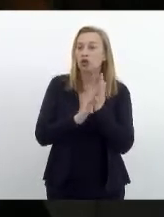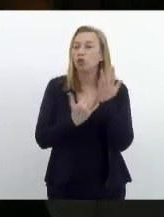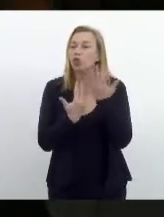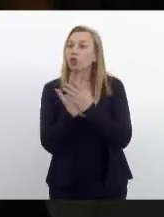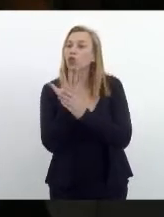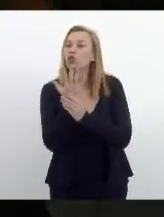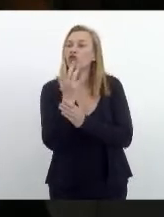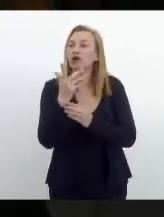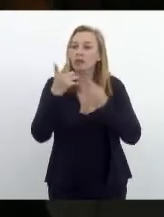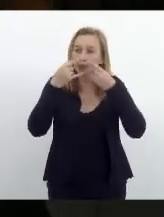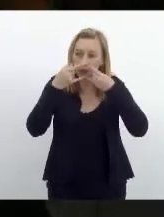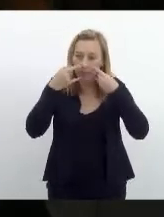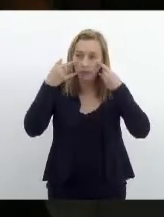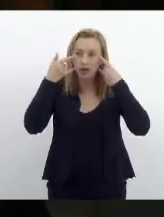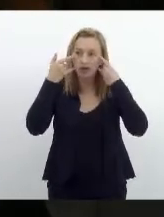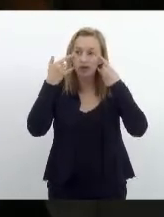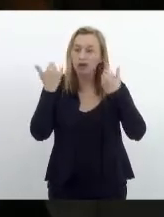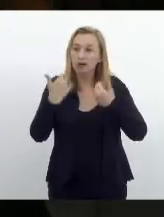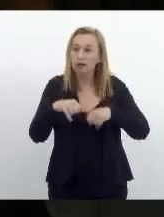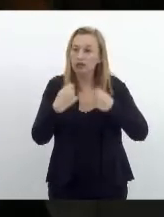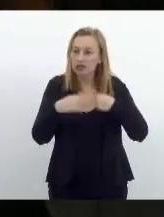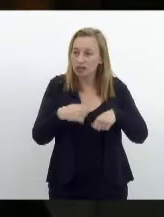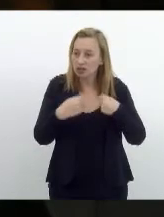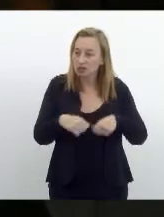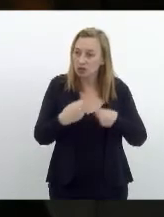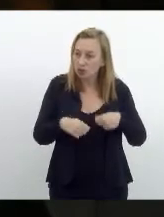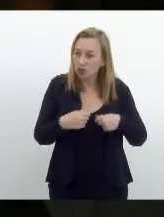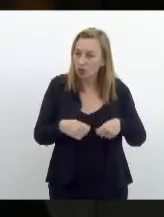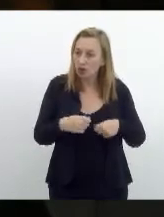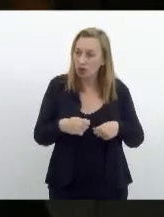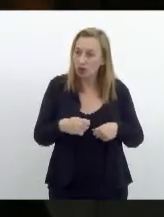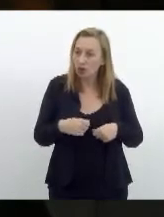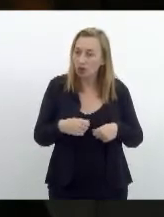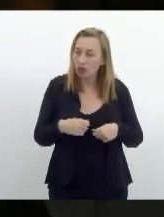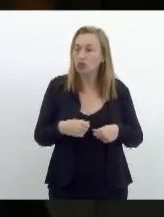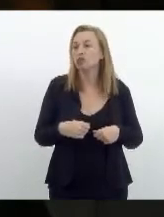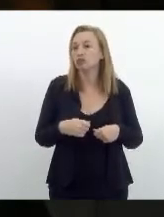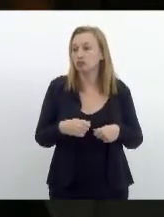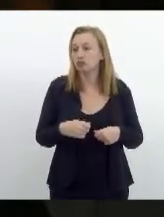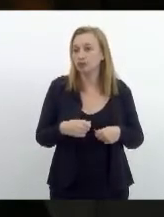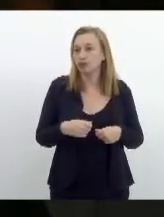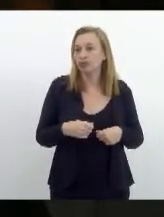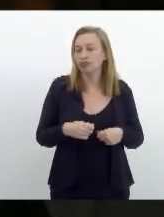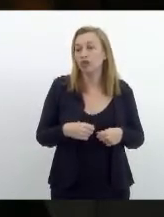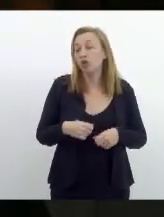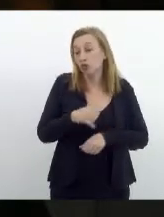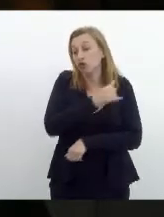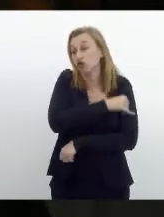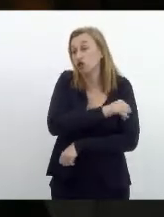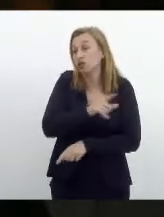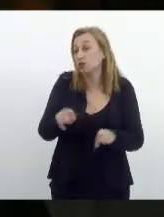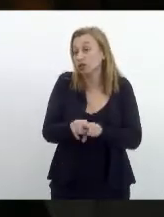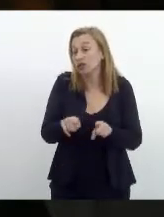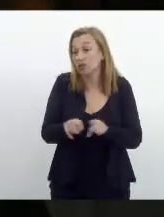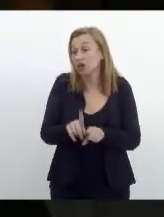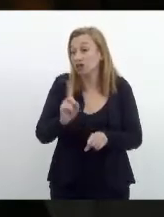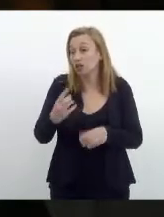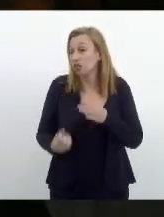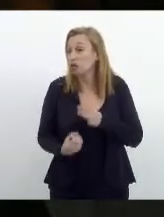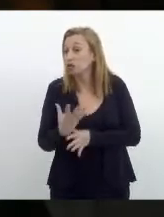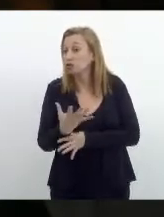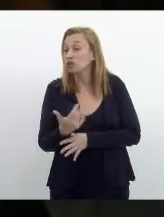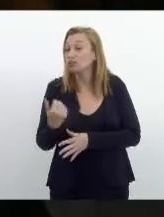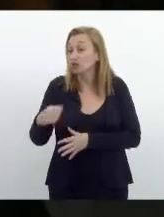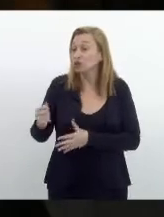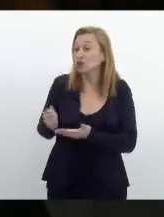máscaras, a gente precisou importar, que o Brasil, embora com tecnologia disponível, instalada, Rio de Janeiro nem se fala, não estava produzindo esses